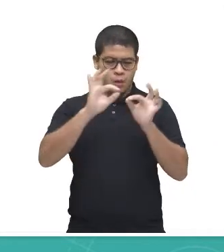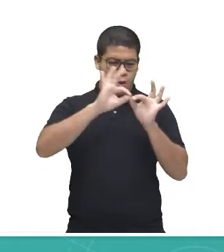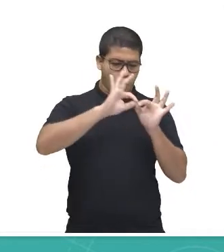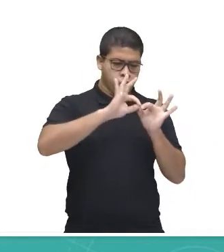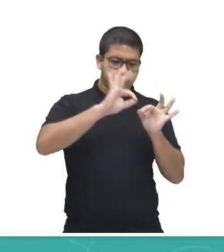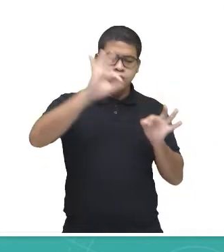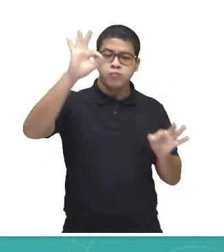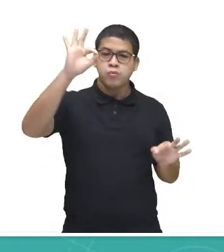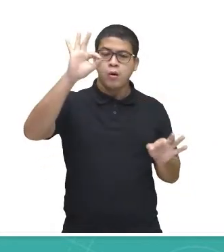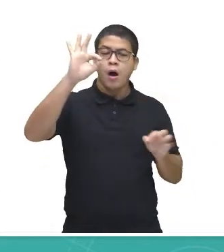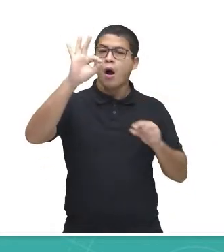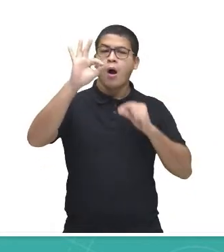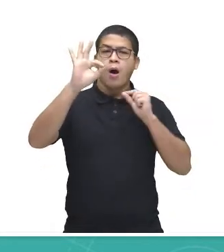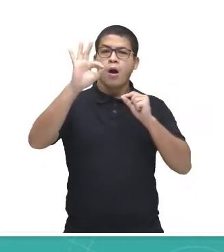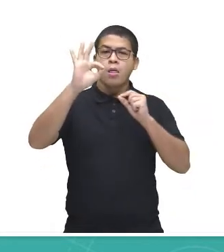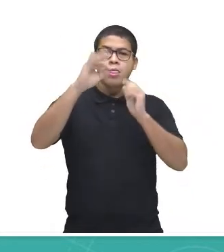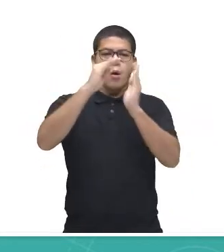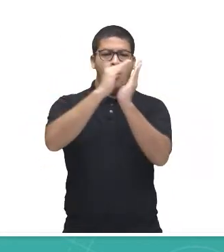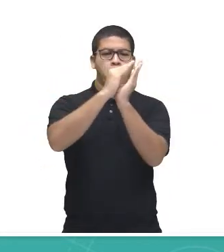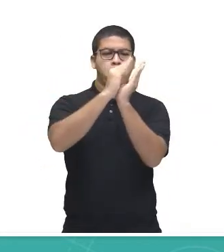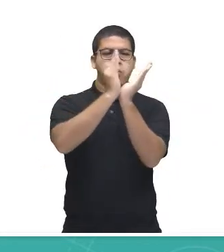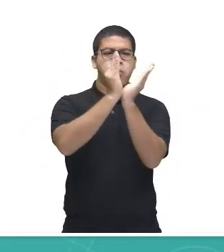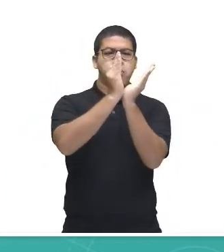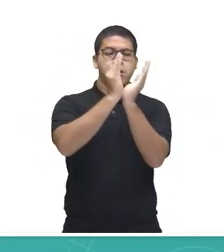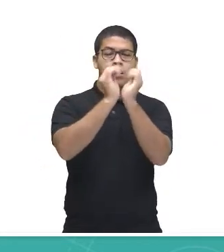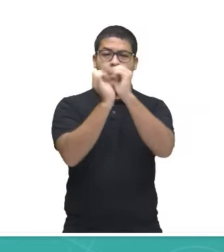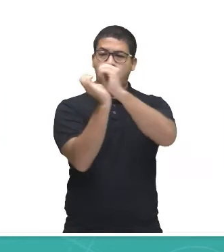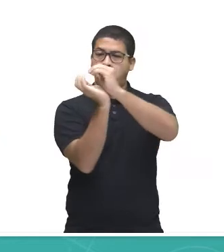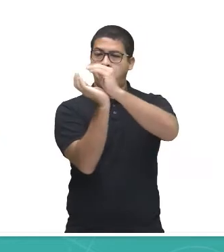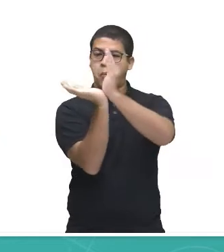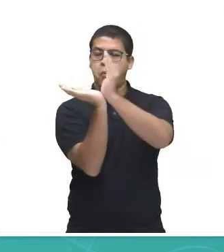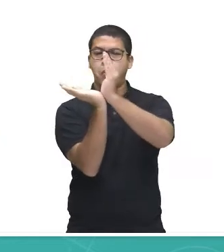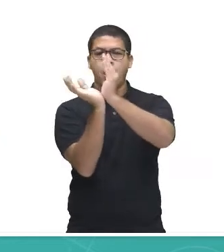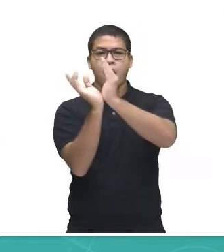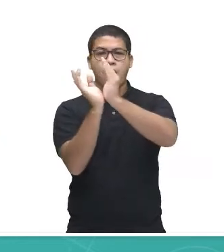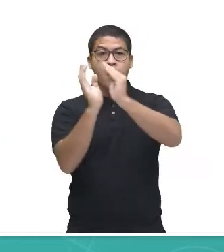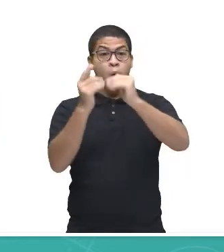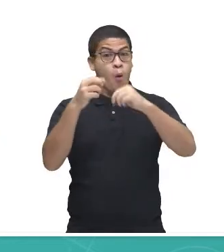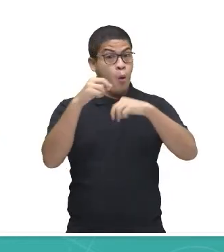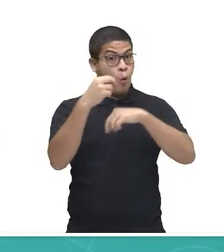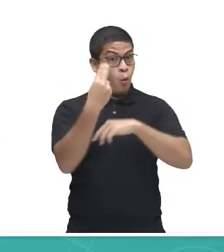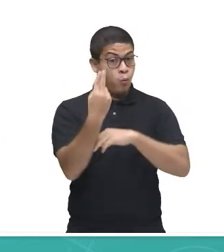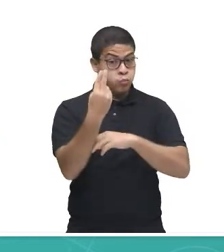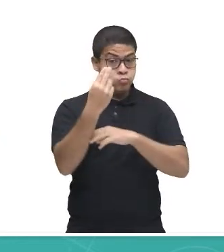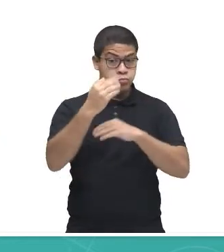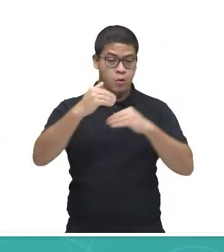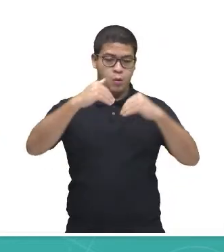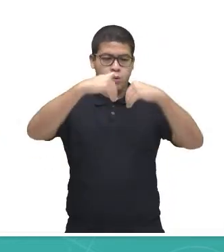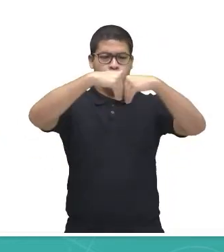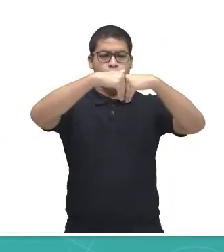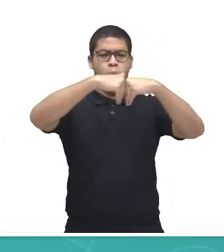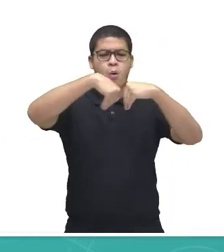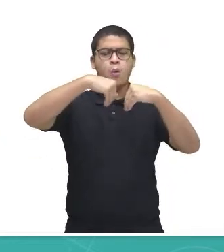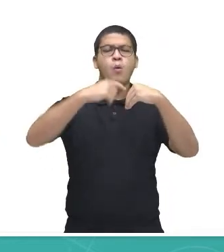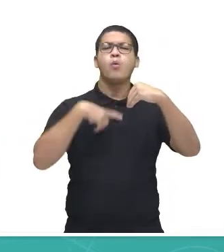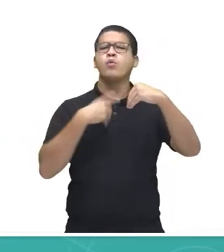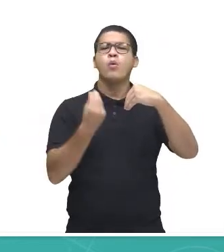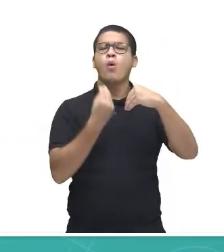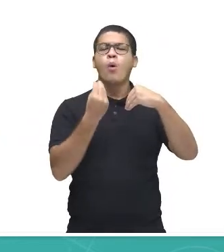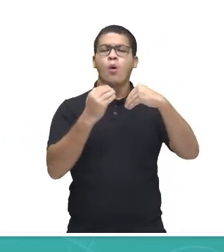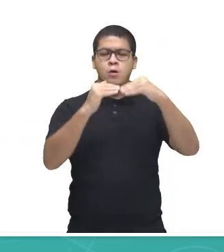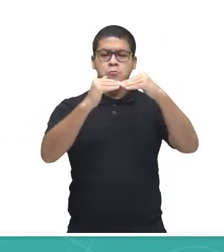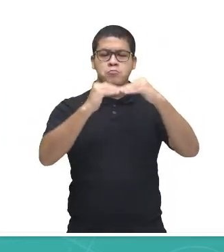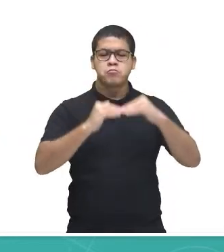nós falarmos de ângulos internos ou ângulos externos, a comparação, ou a identificação,